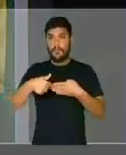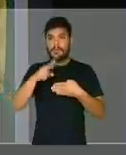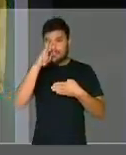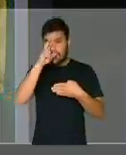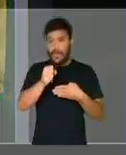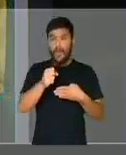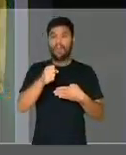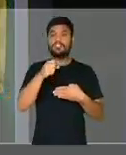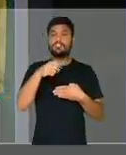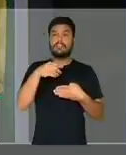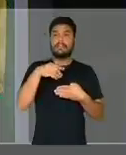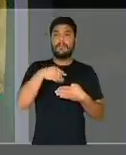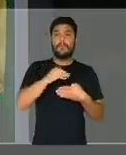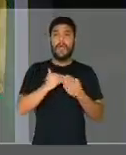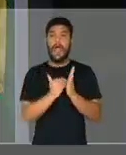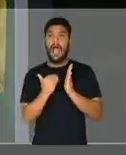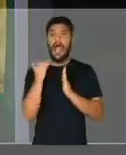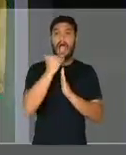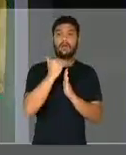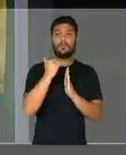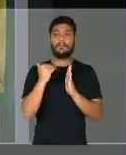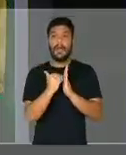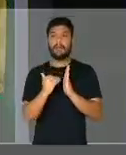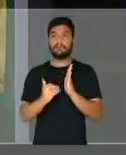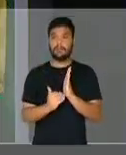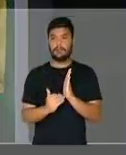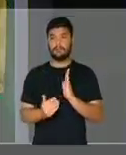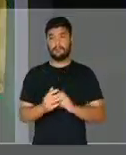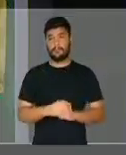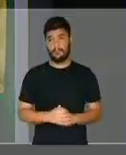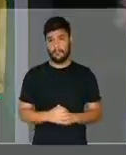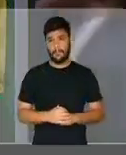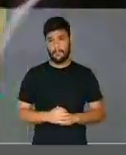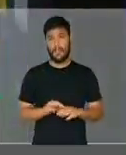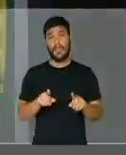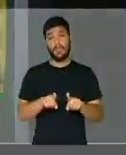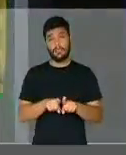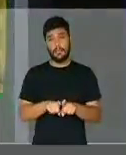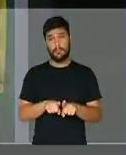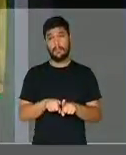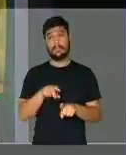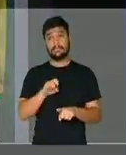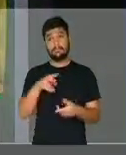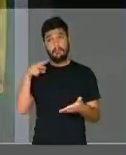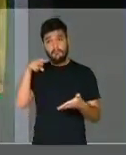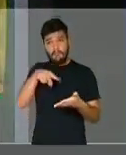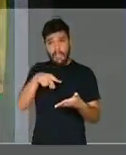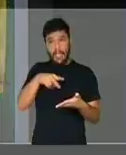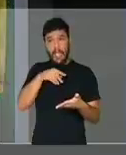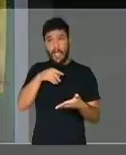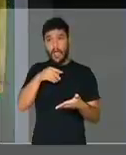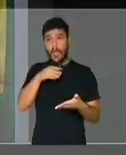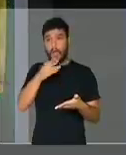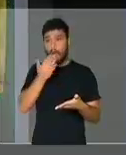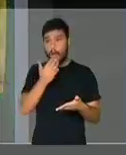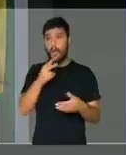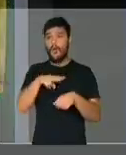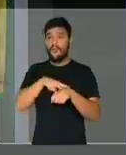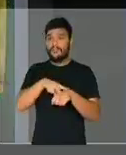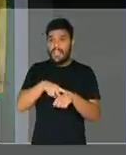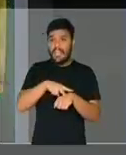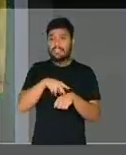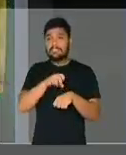moderados ou elevados. No quadro informativo, o consumidor identificará nas cores verde se a